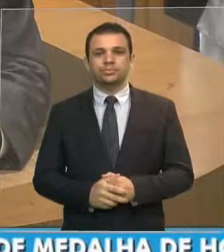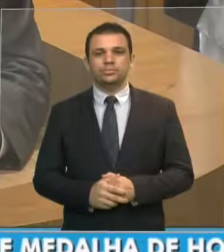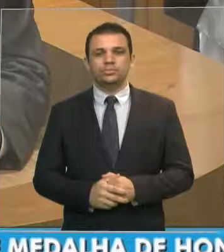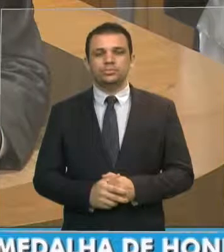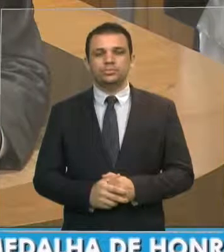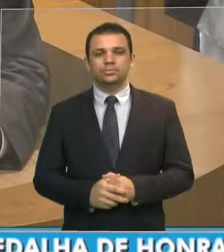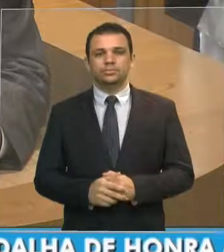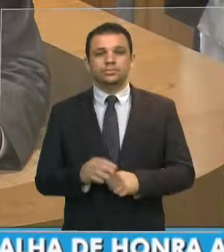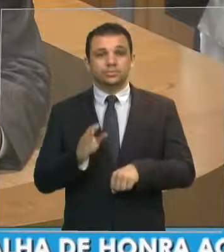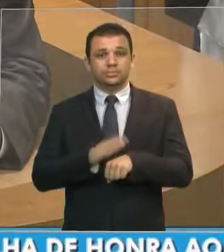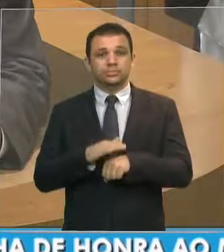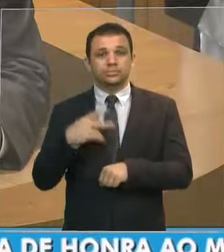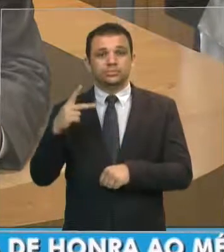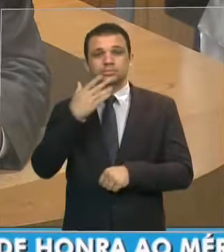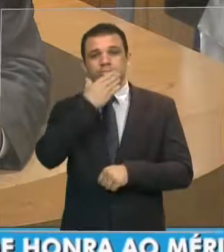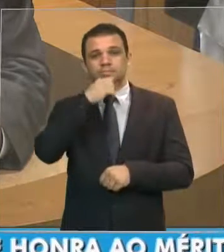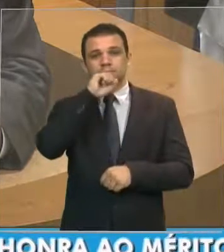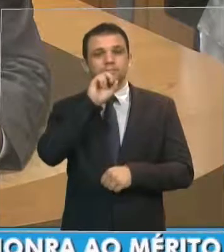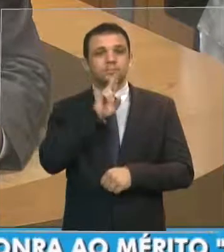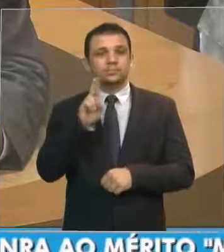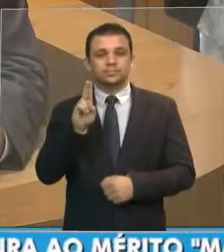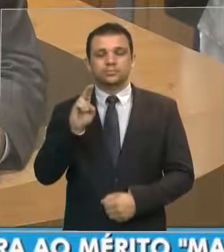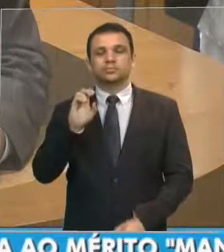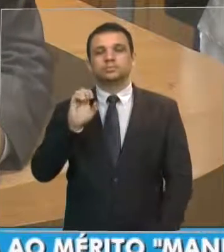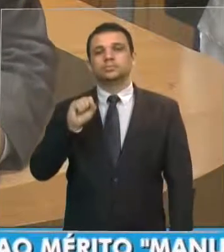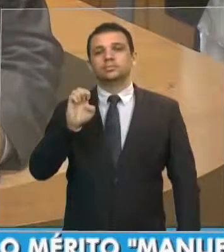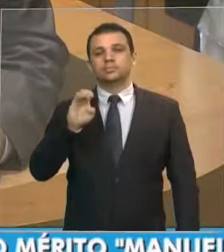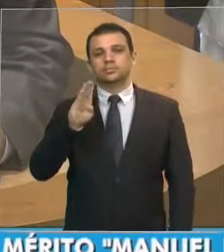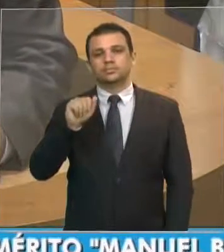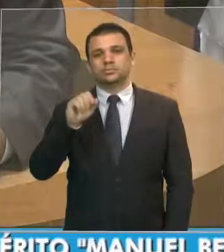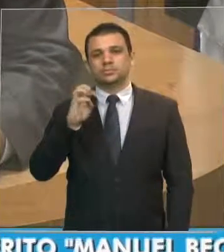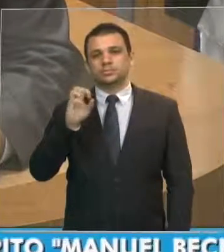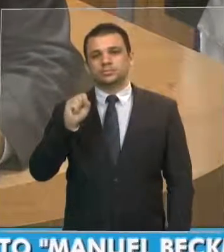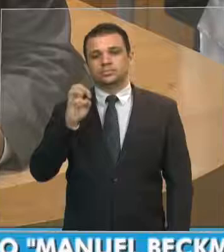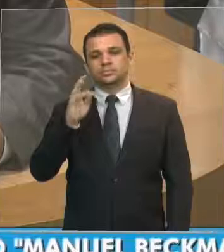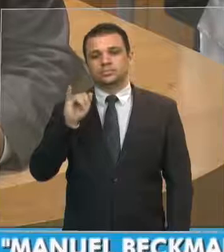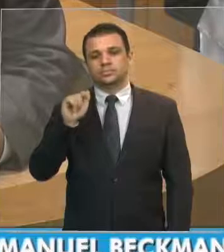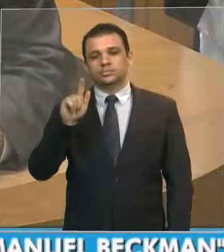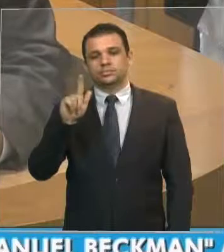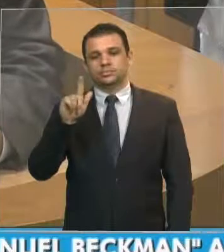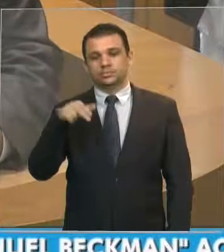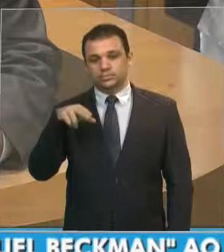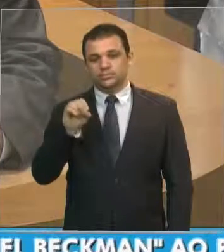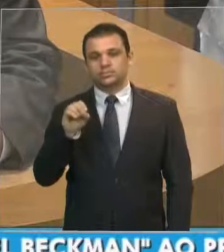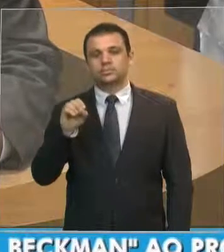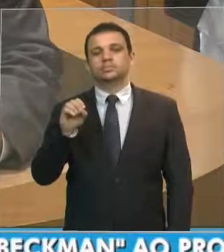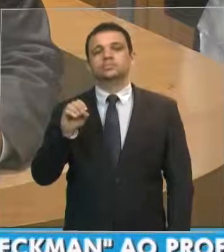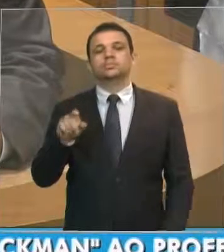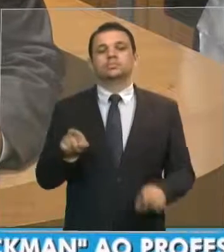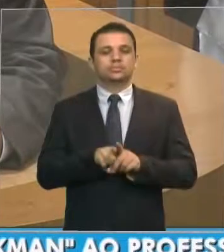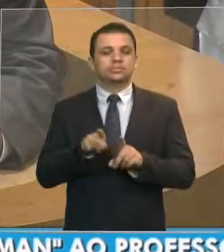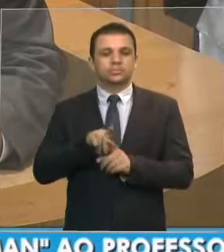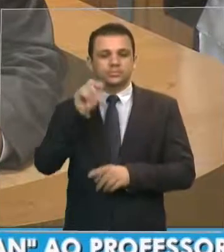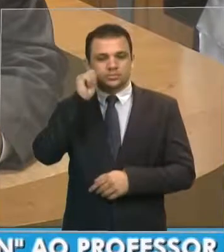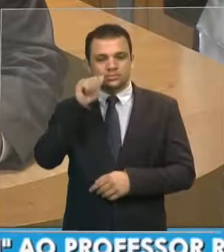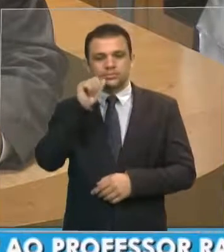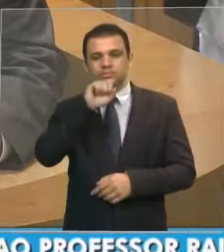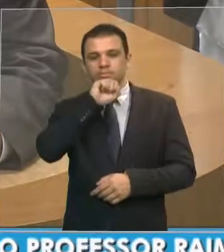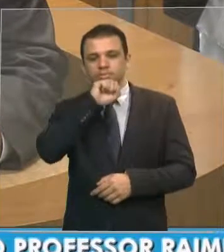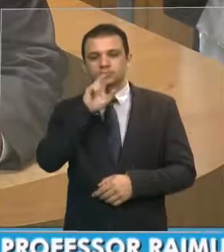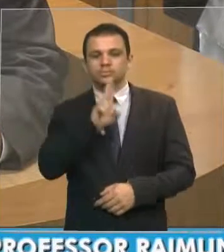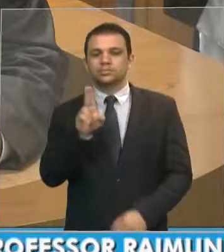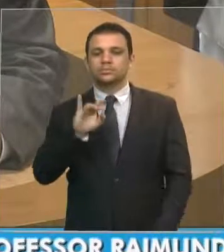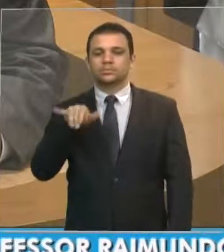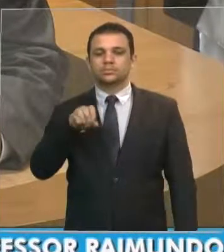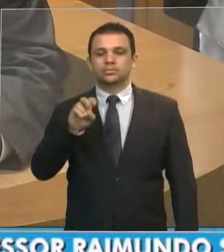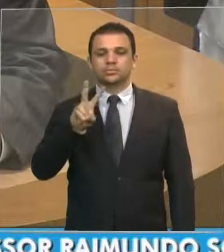Filho do casal Salustiano Marques Figueiredo e Jovita Soares Figueiredo,